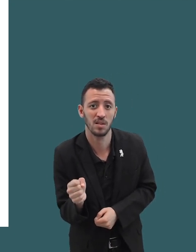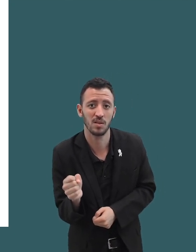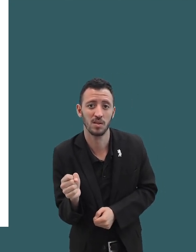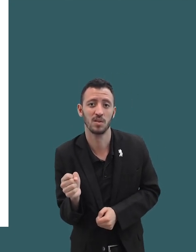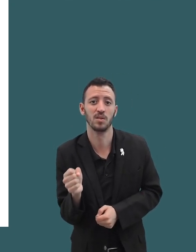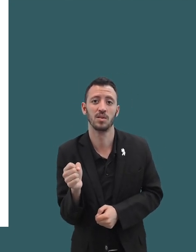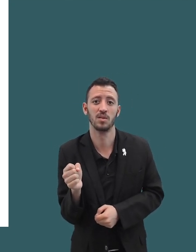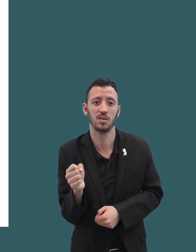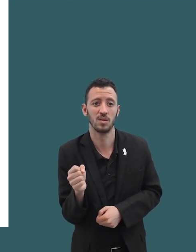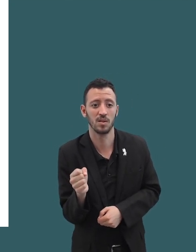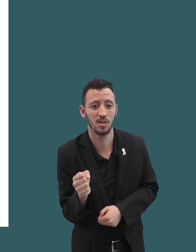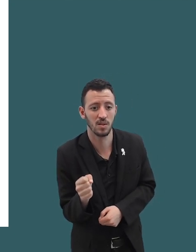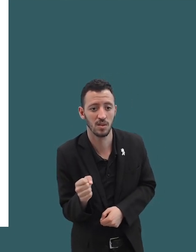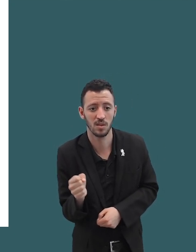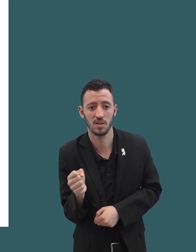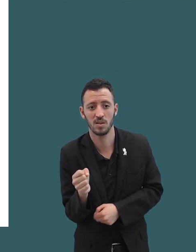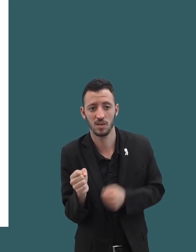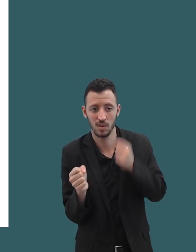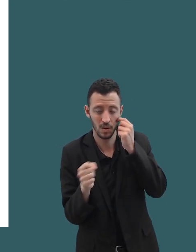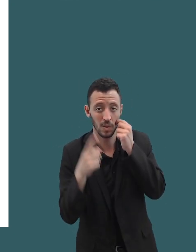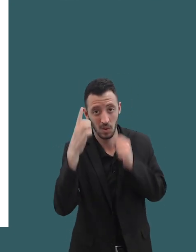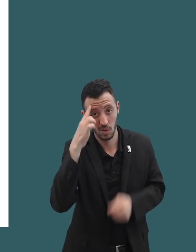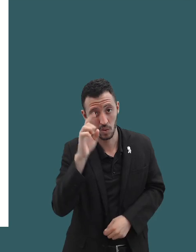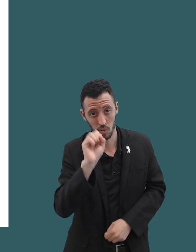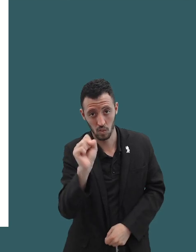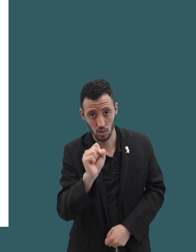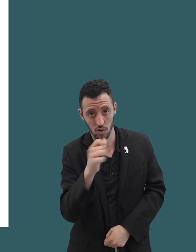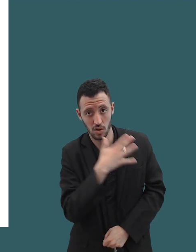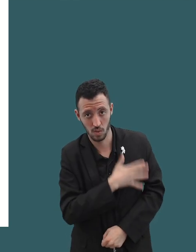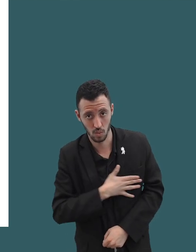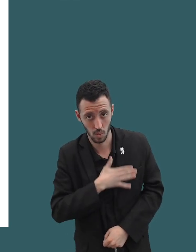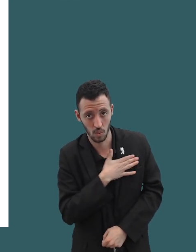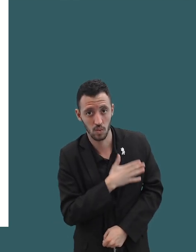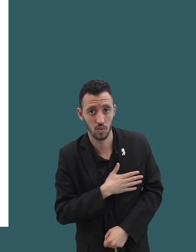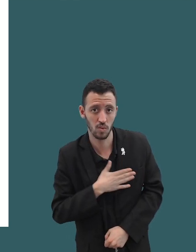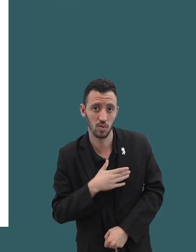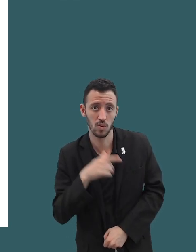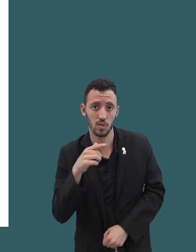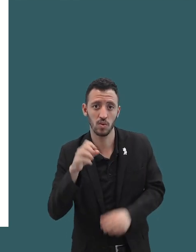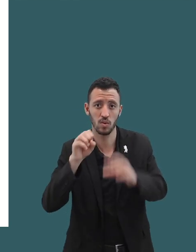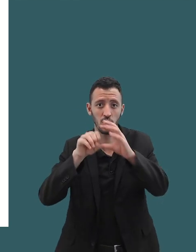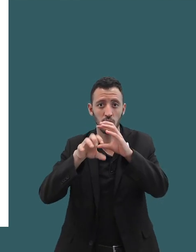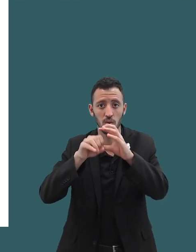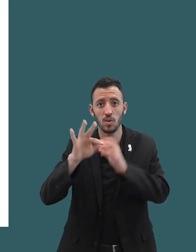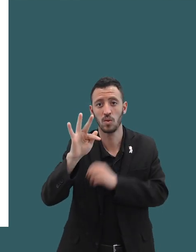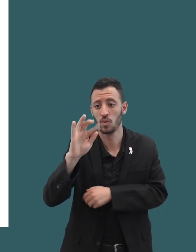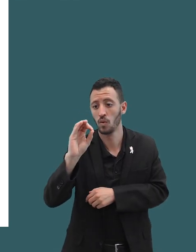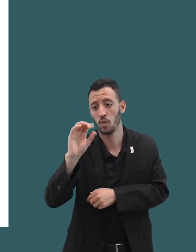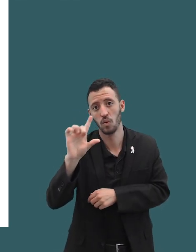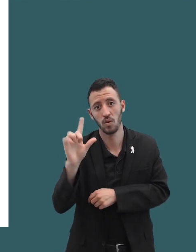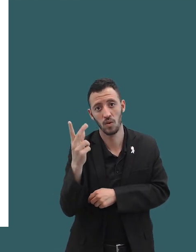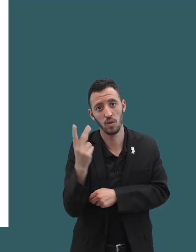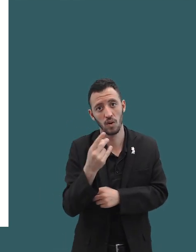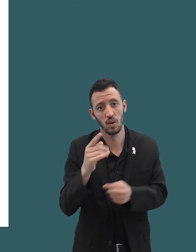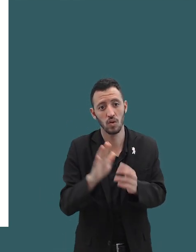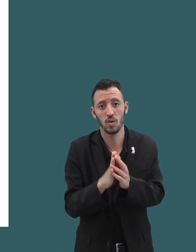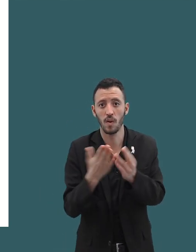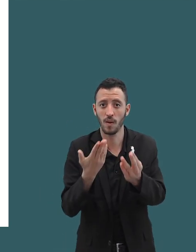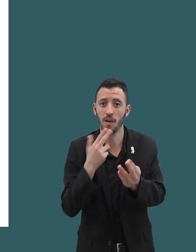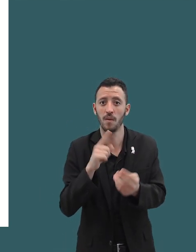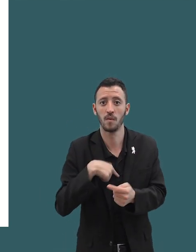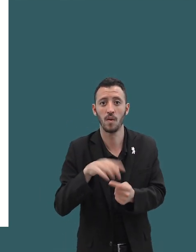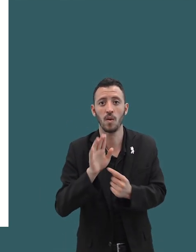no dia 8 de agosto, o Globo e a Folha, entre o valor econômico entre os